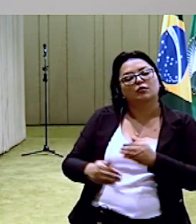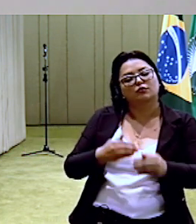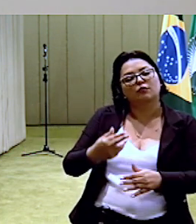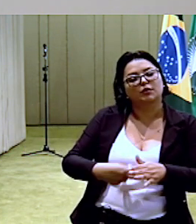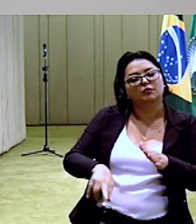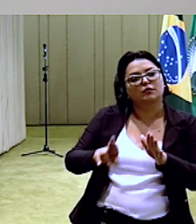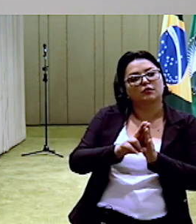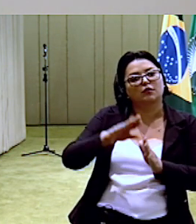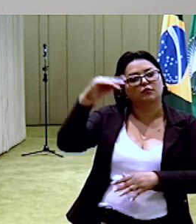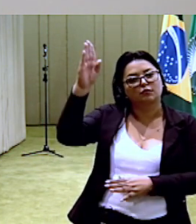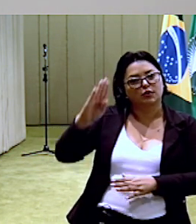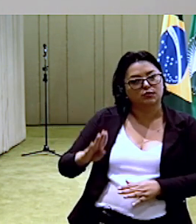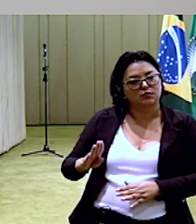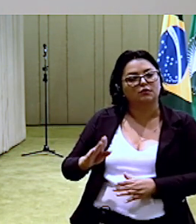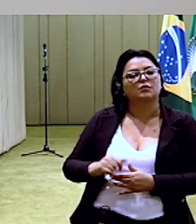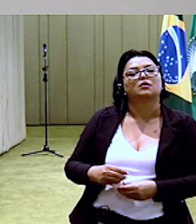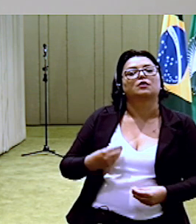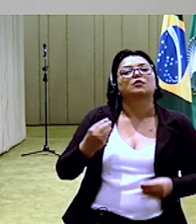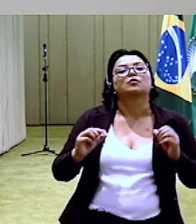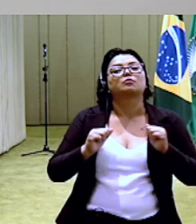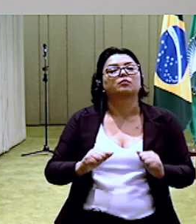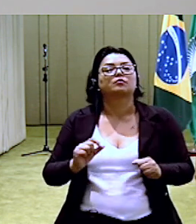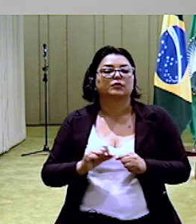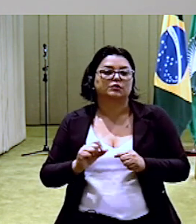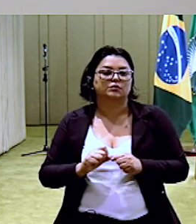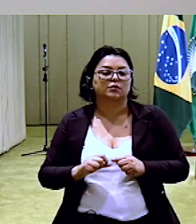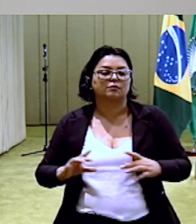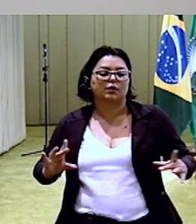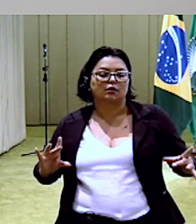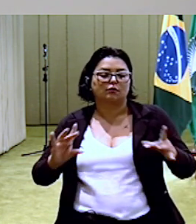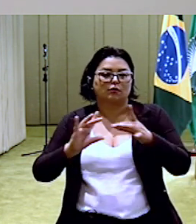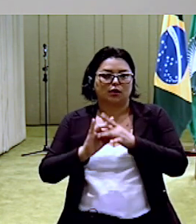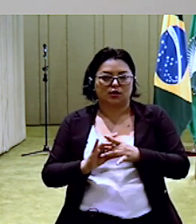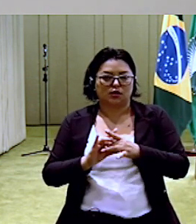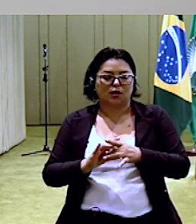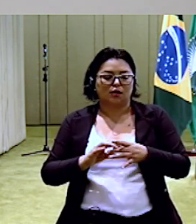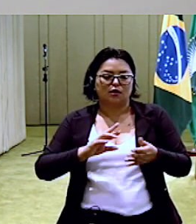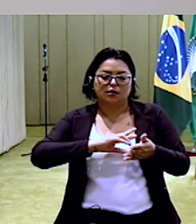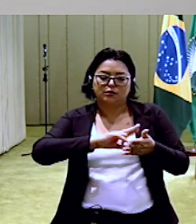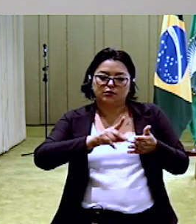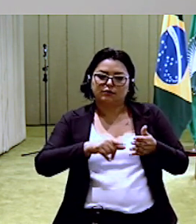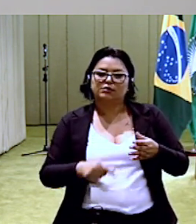eu acho que a gente pode fazer para conectar essa lente da diversidade nos negócios que a gente faz?